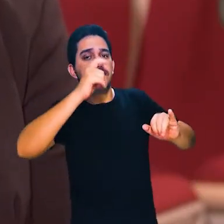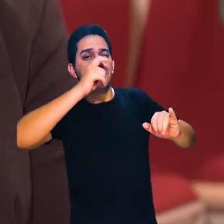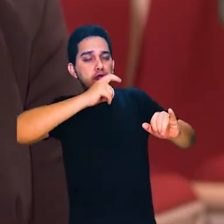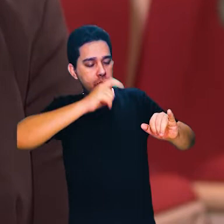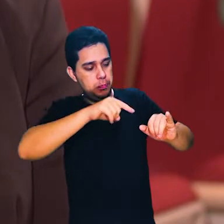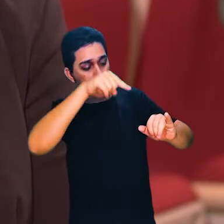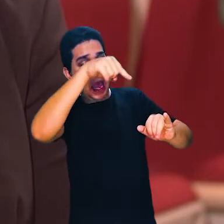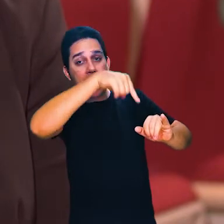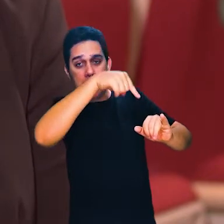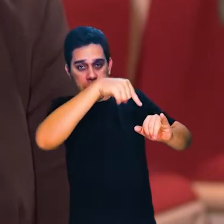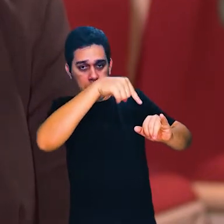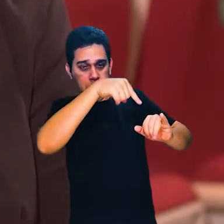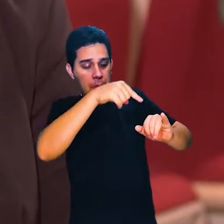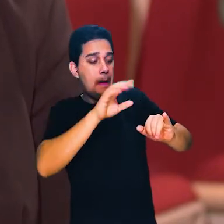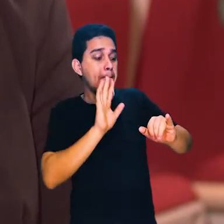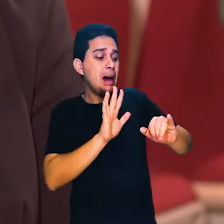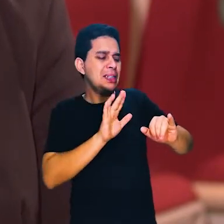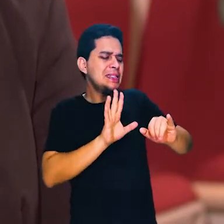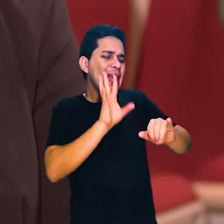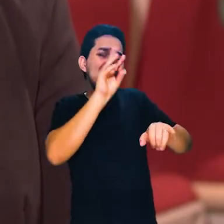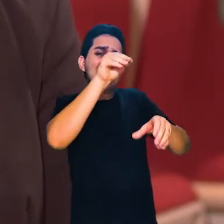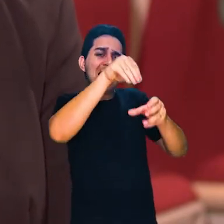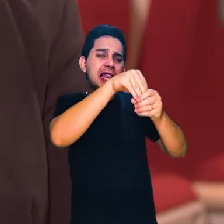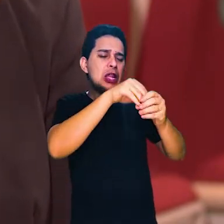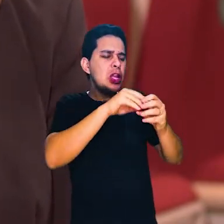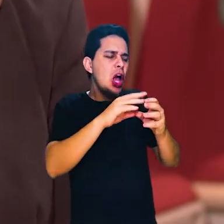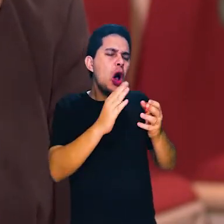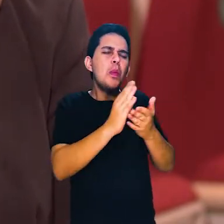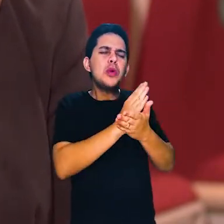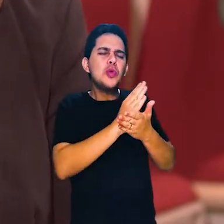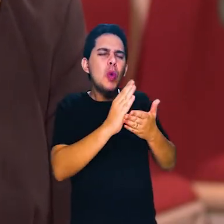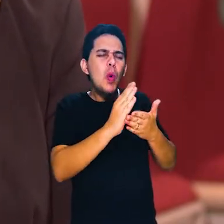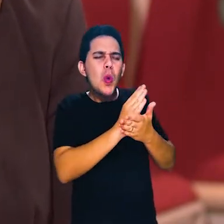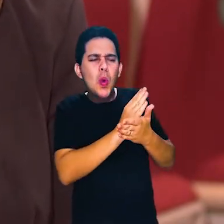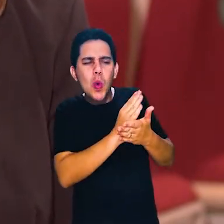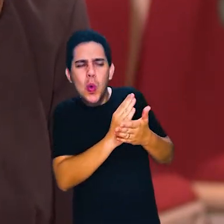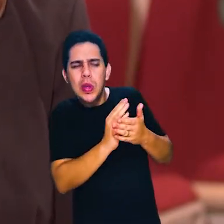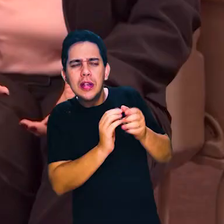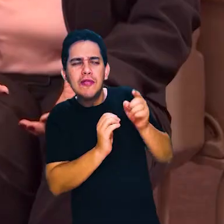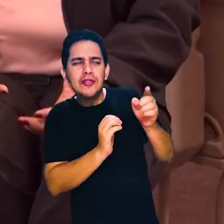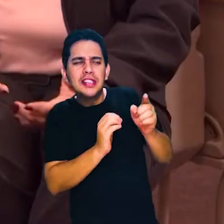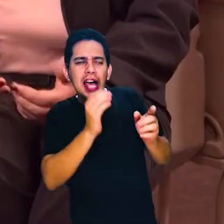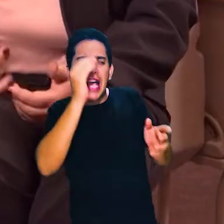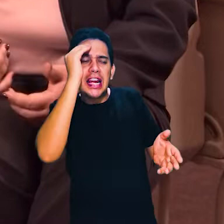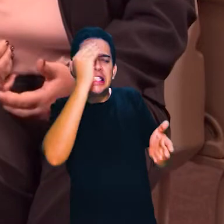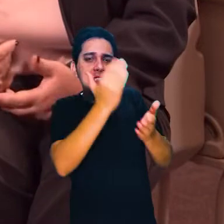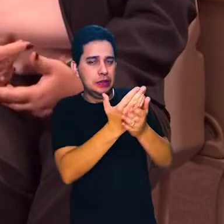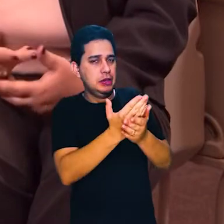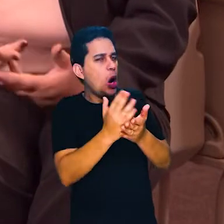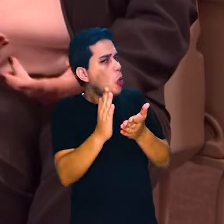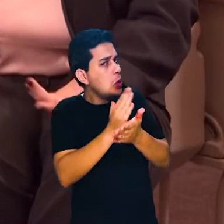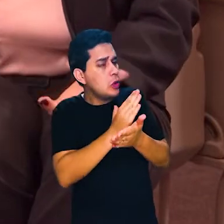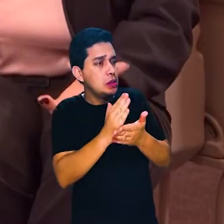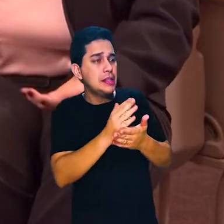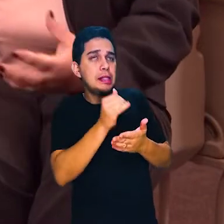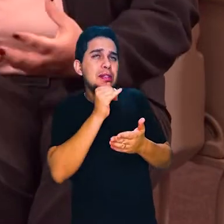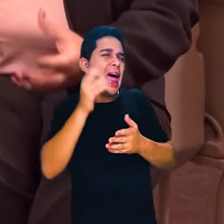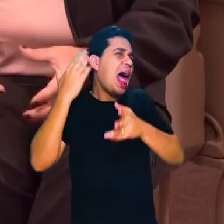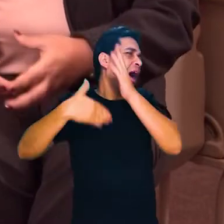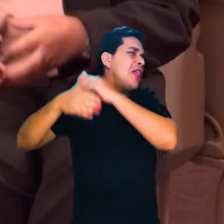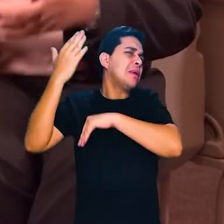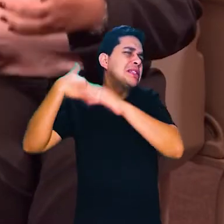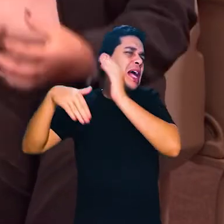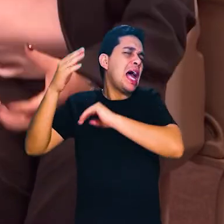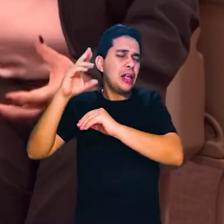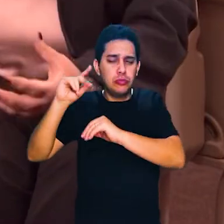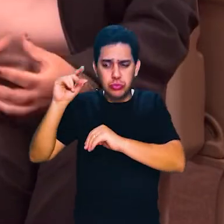confirmação de algo que você realmente acredita, de algo que lhe foi passado ao longo da sua infância, ou do